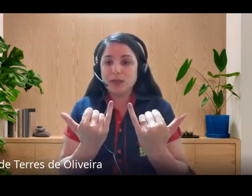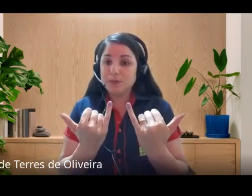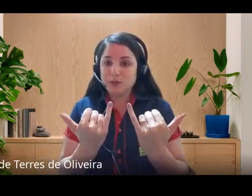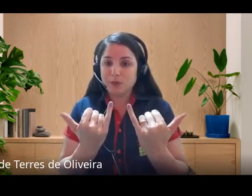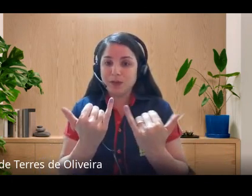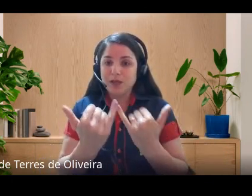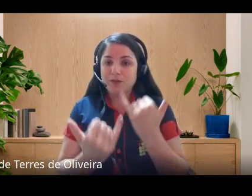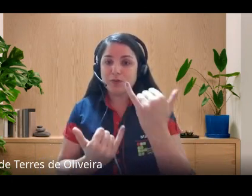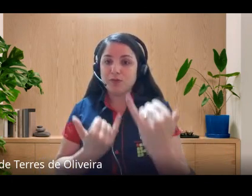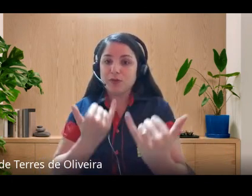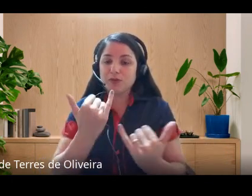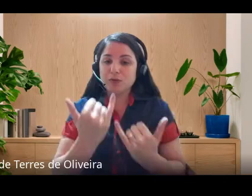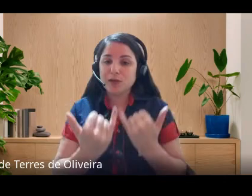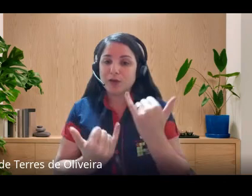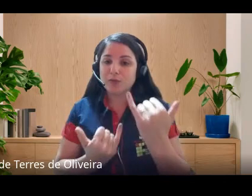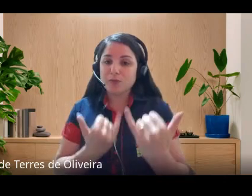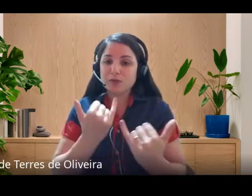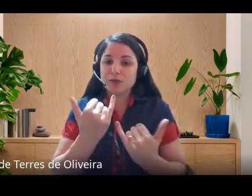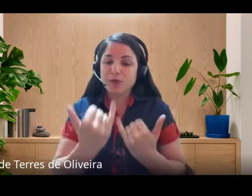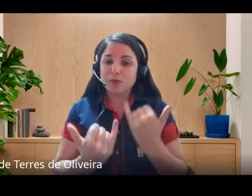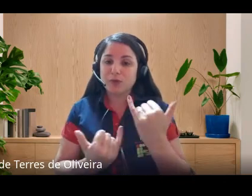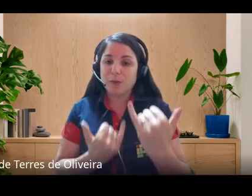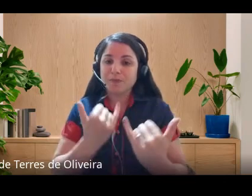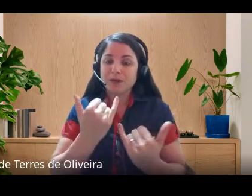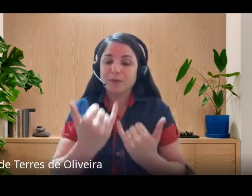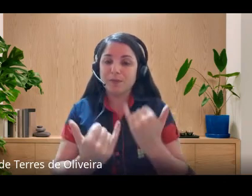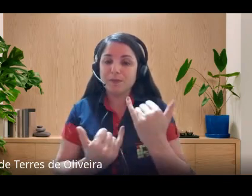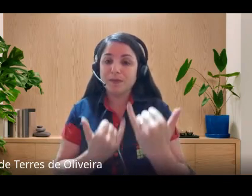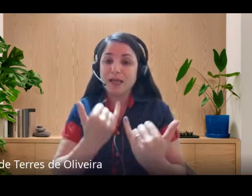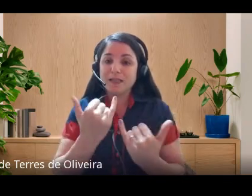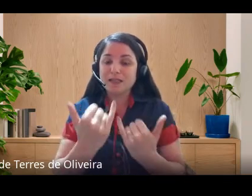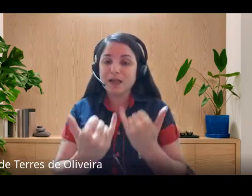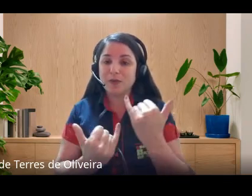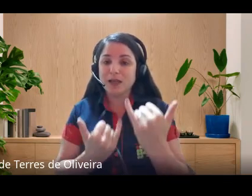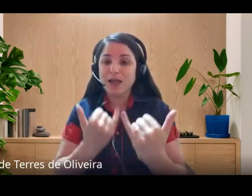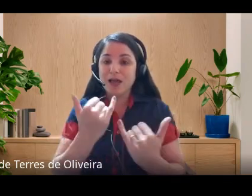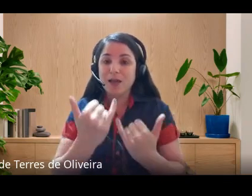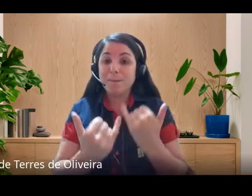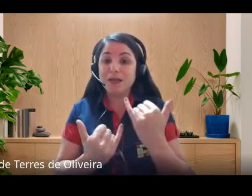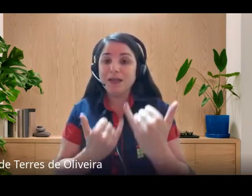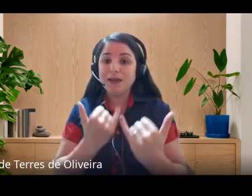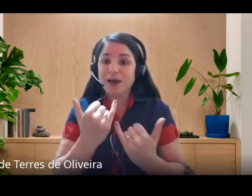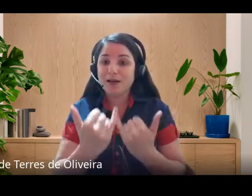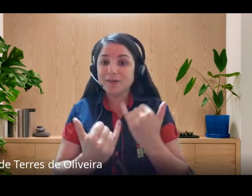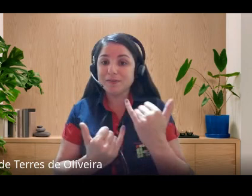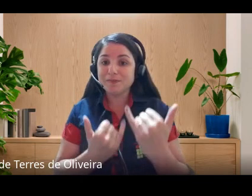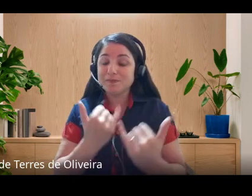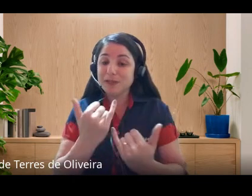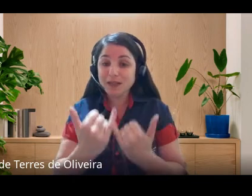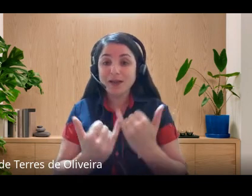mão em Y, faço um movimento circular no meu espaço neutro, ó, esse sinal é o quê?